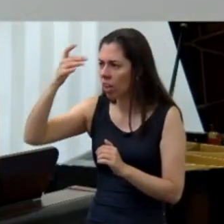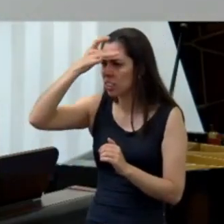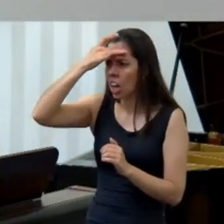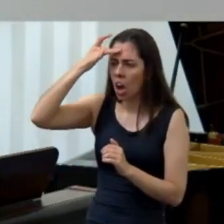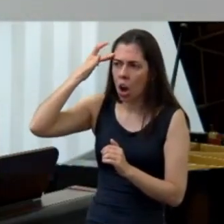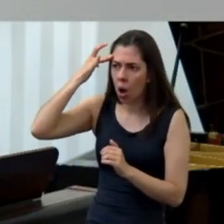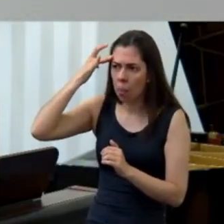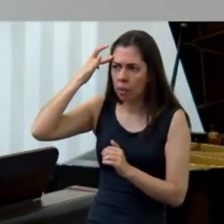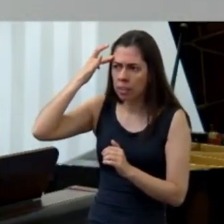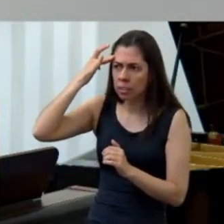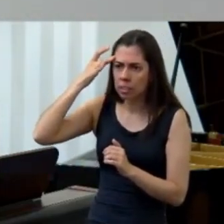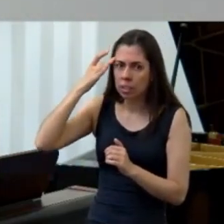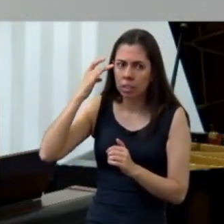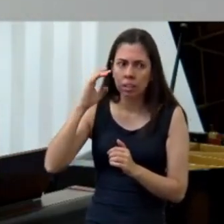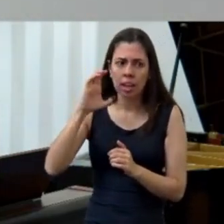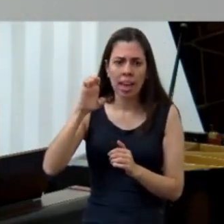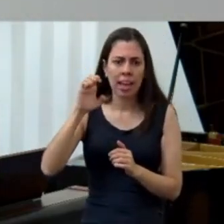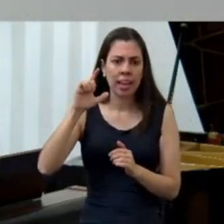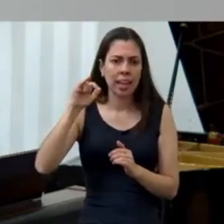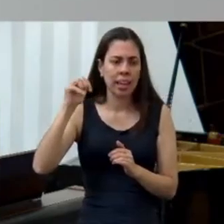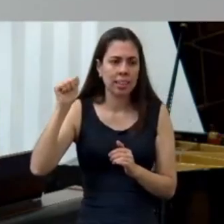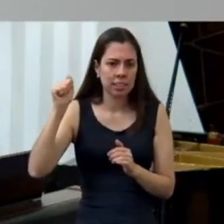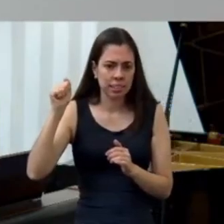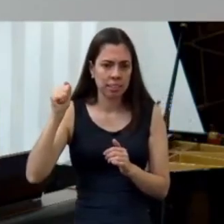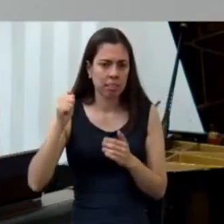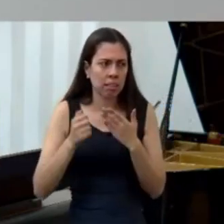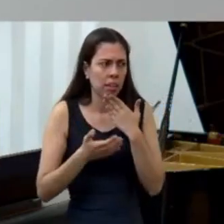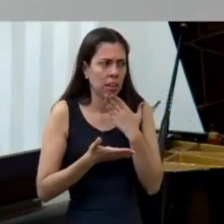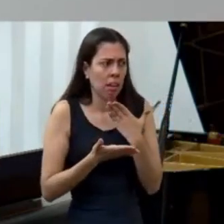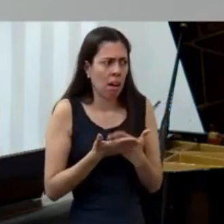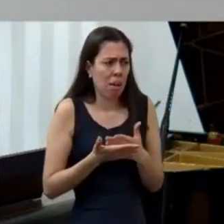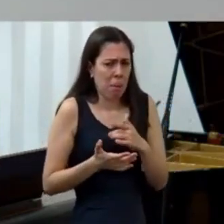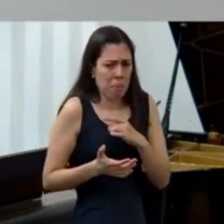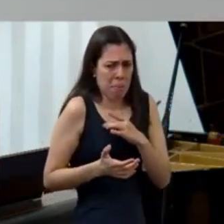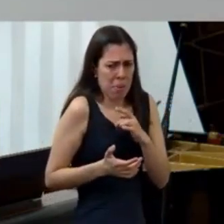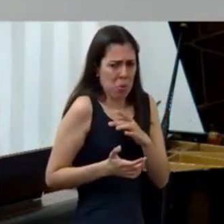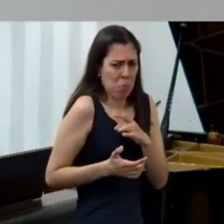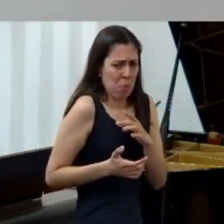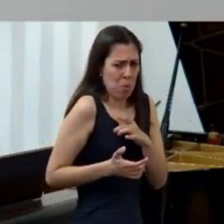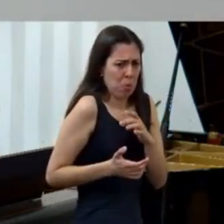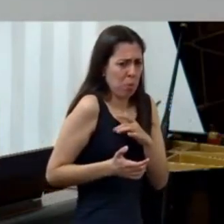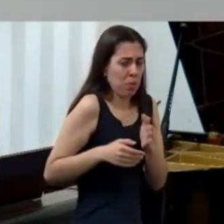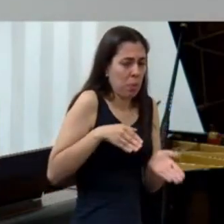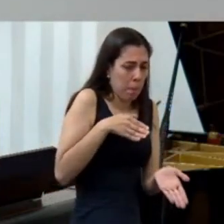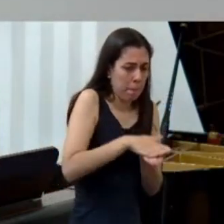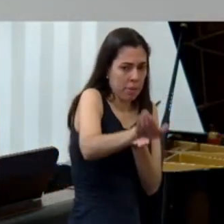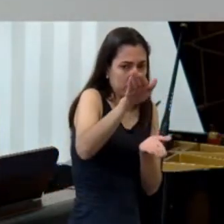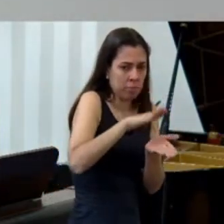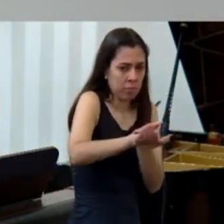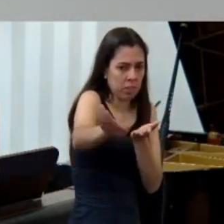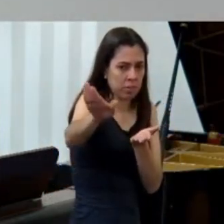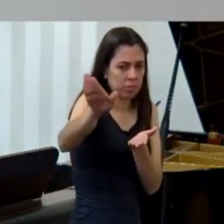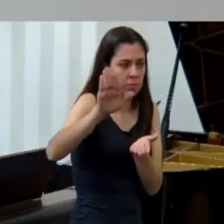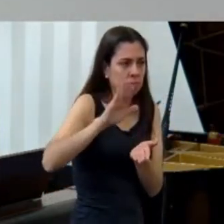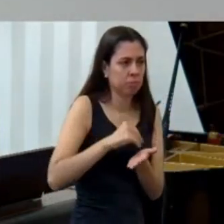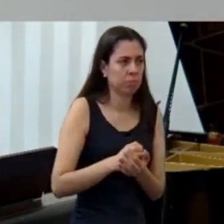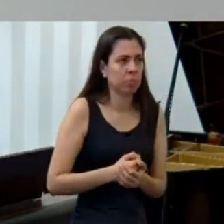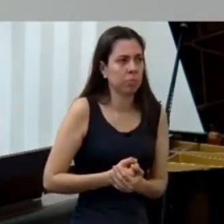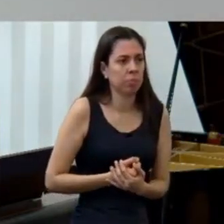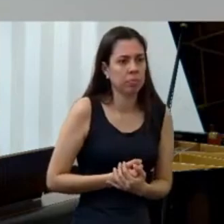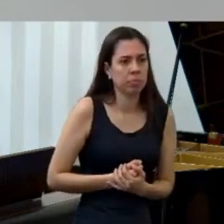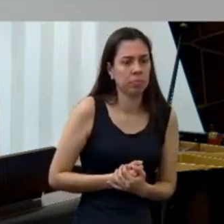vida se foi. E chegou a Berseba, que pertence a Judá, e ali deixou seu moço. Ele mesmo,